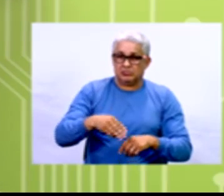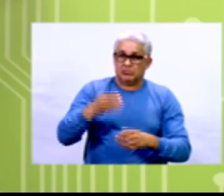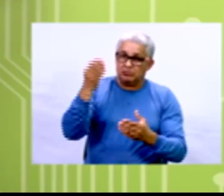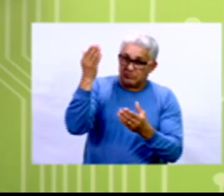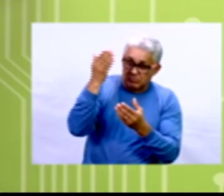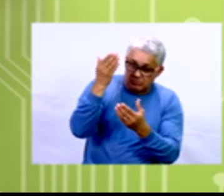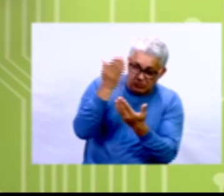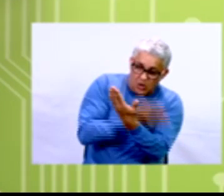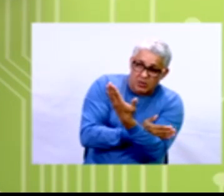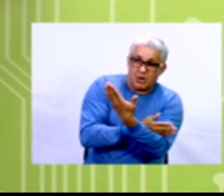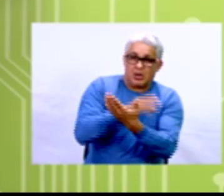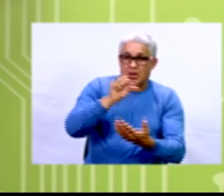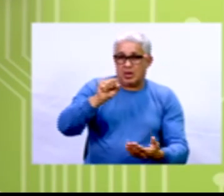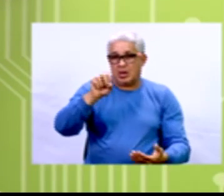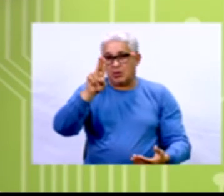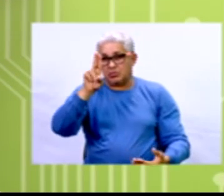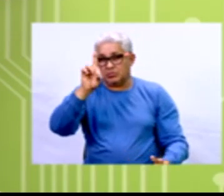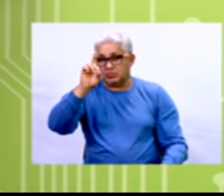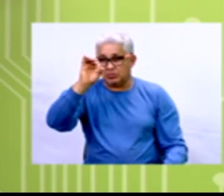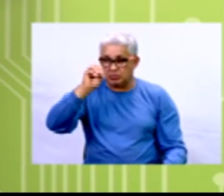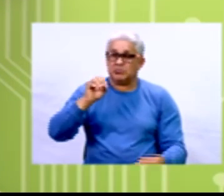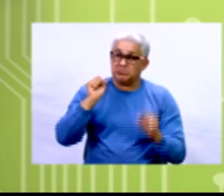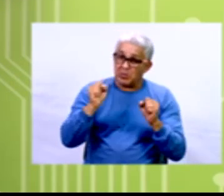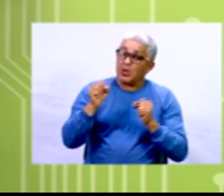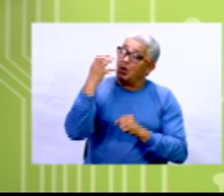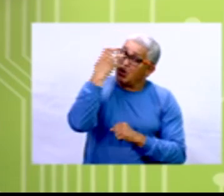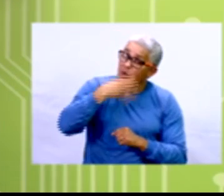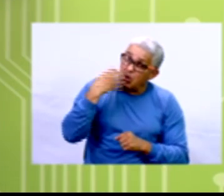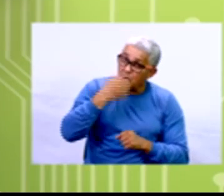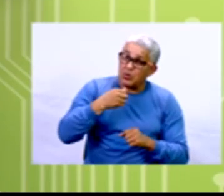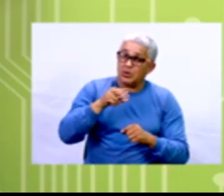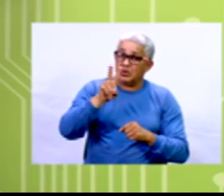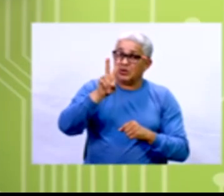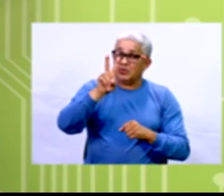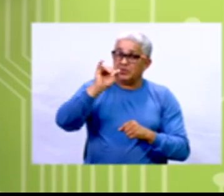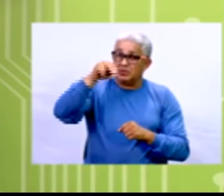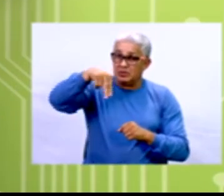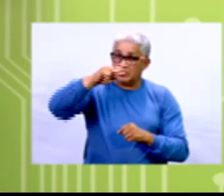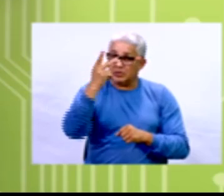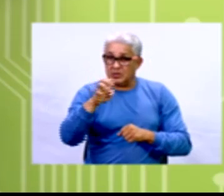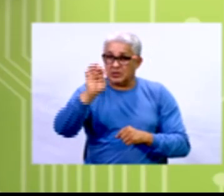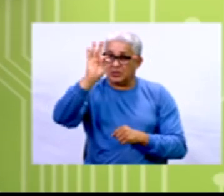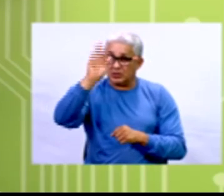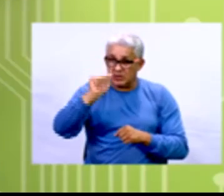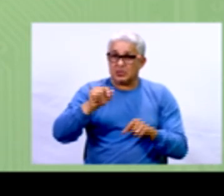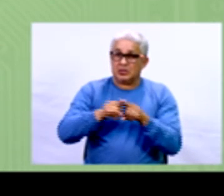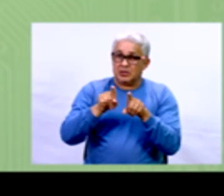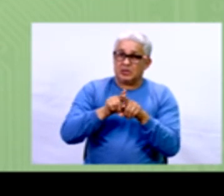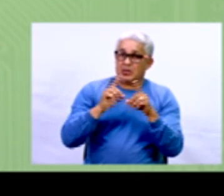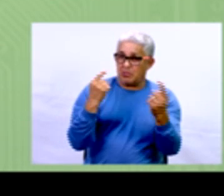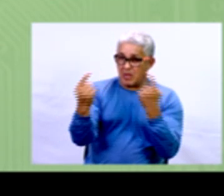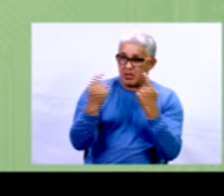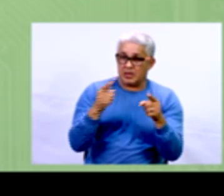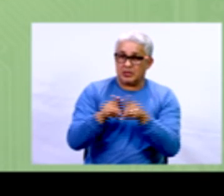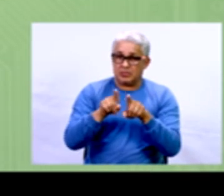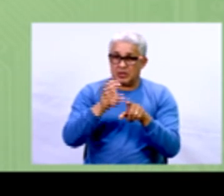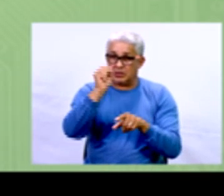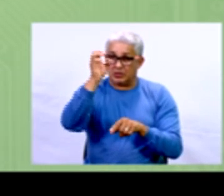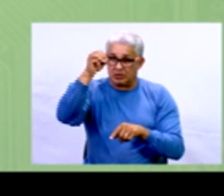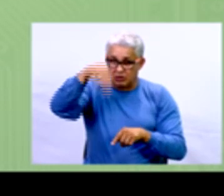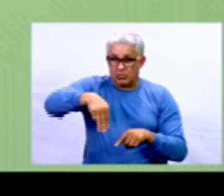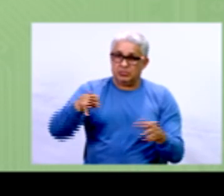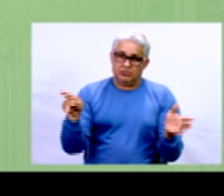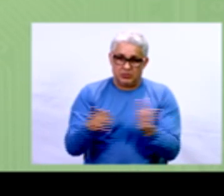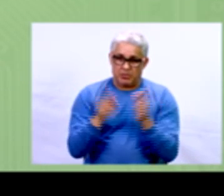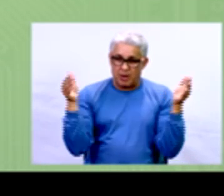que podem ser músicas, podem ser vinhetas, podem ser diálogos. Então, ele vai trabalhar com o som. A